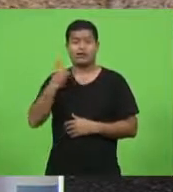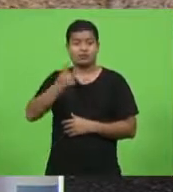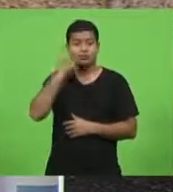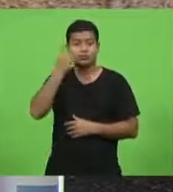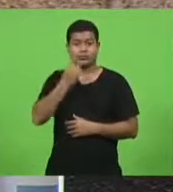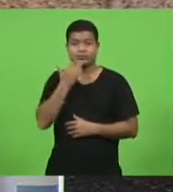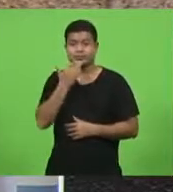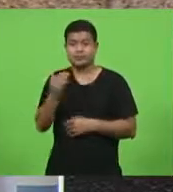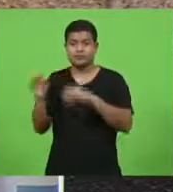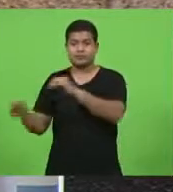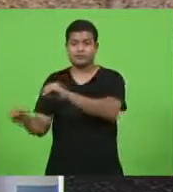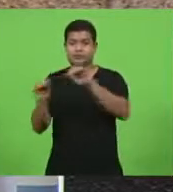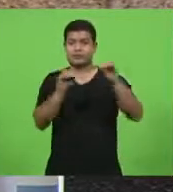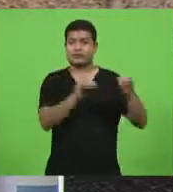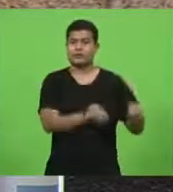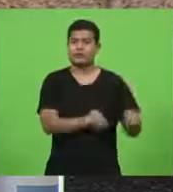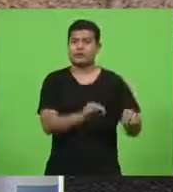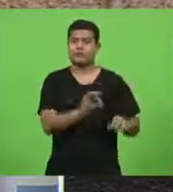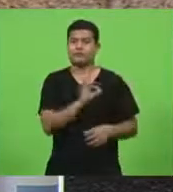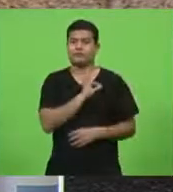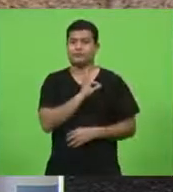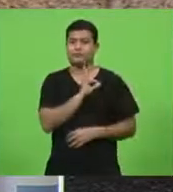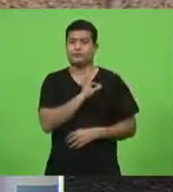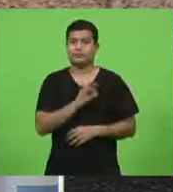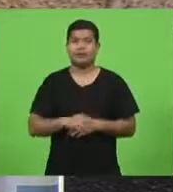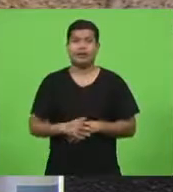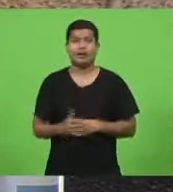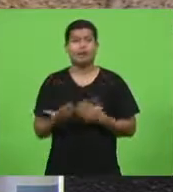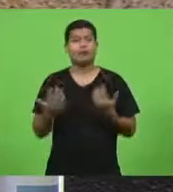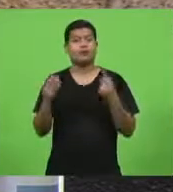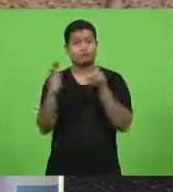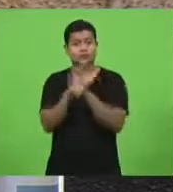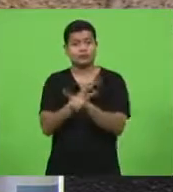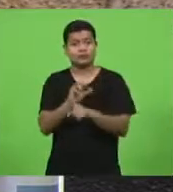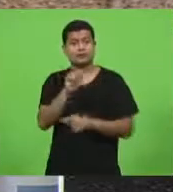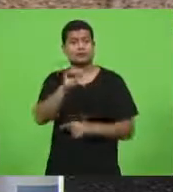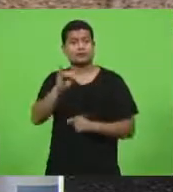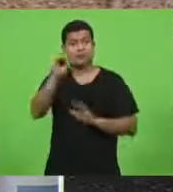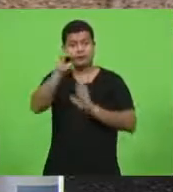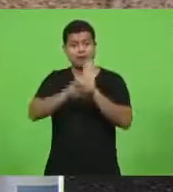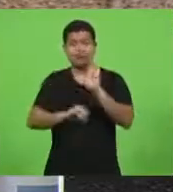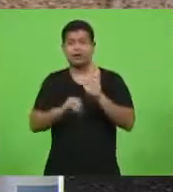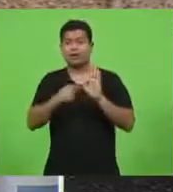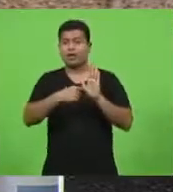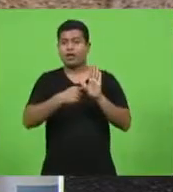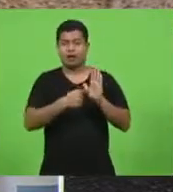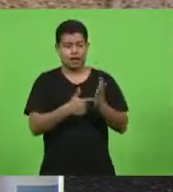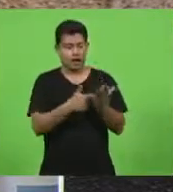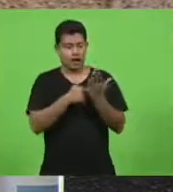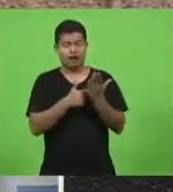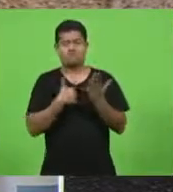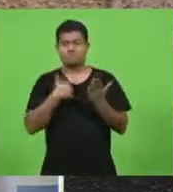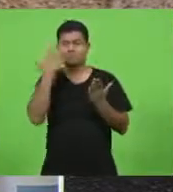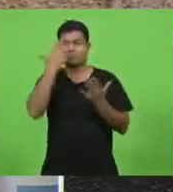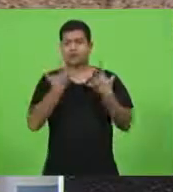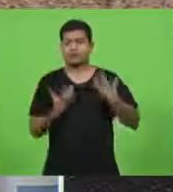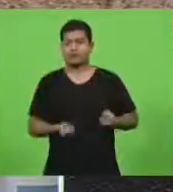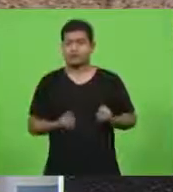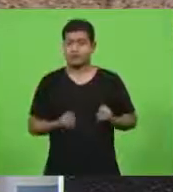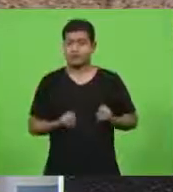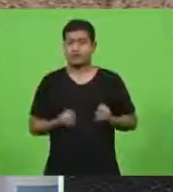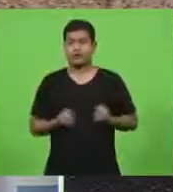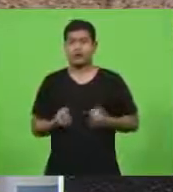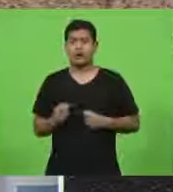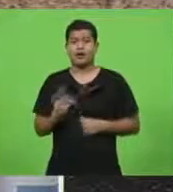de policial. Aí pergunto também se esses ofícios são atendidos. A polícia vai ali no